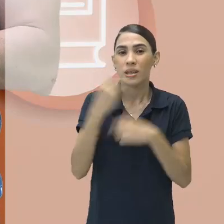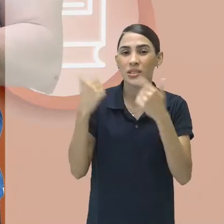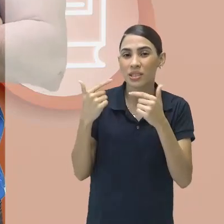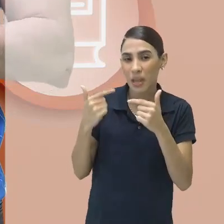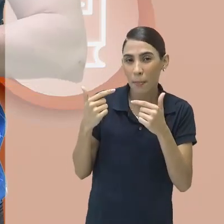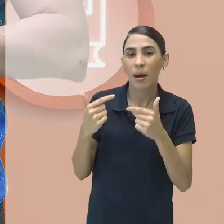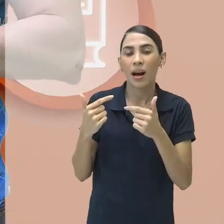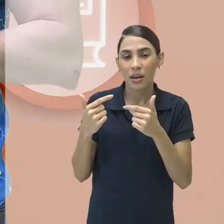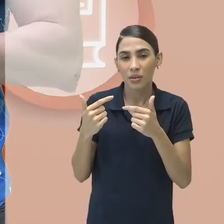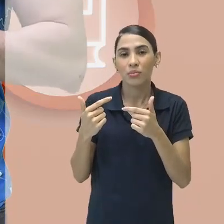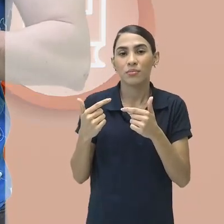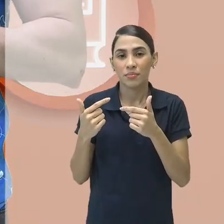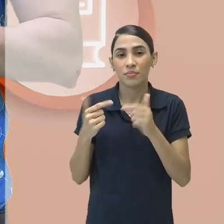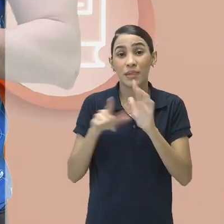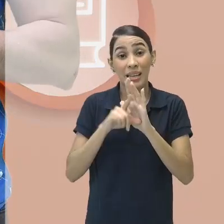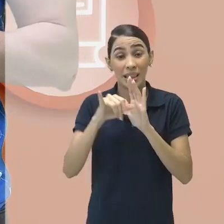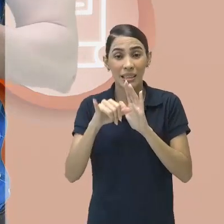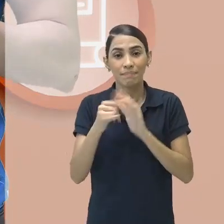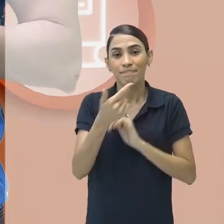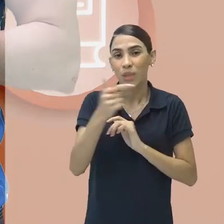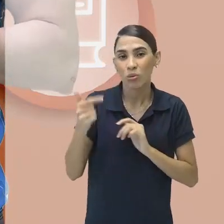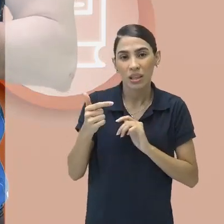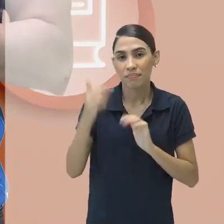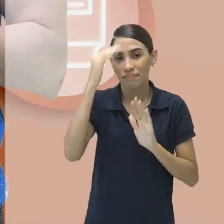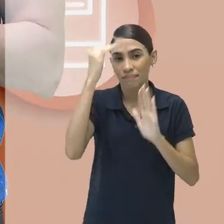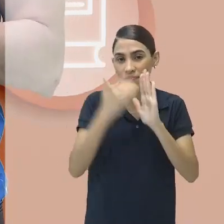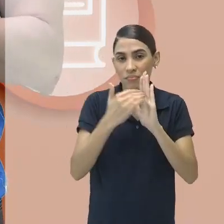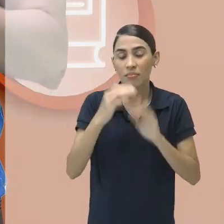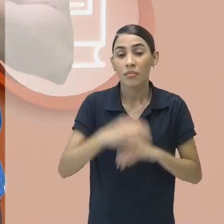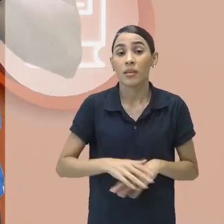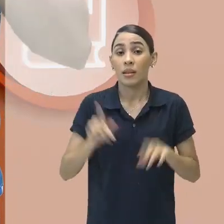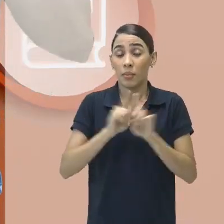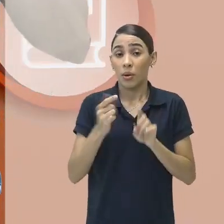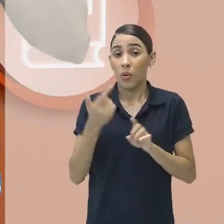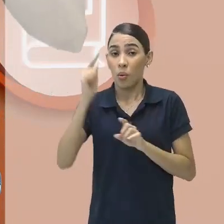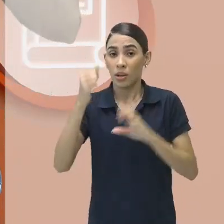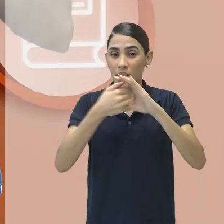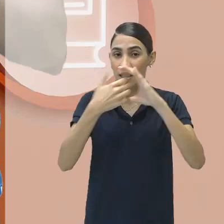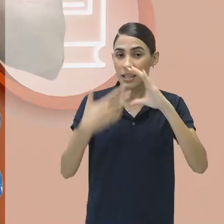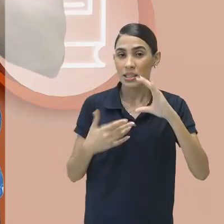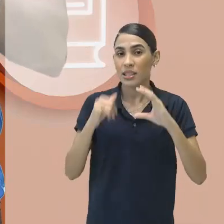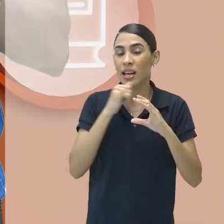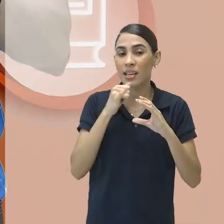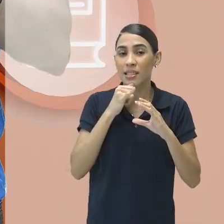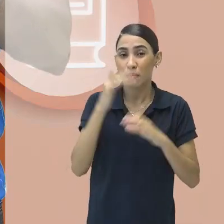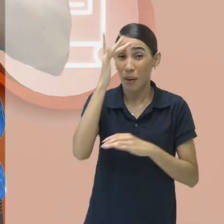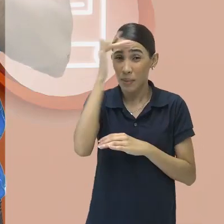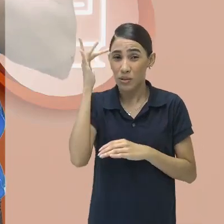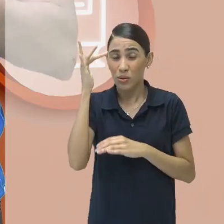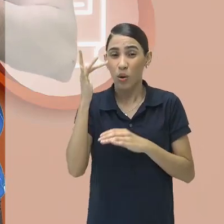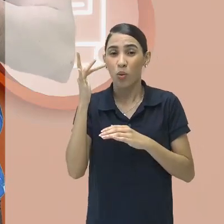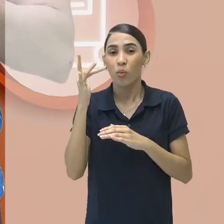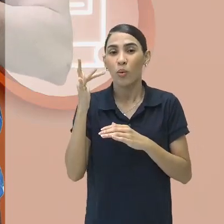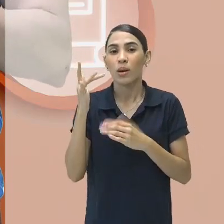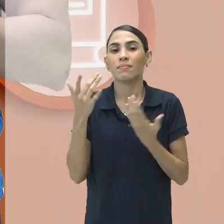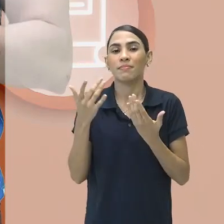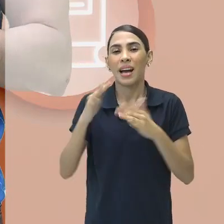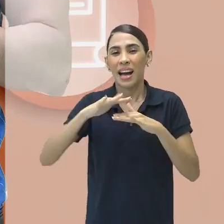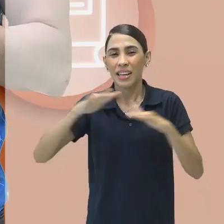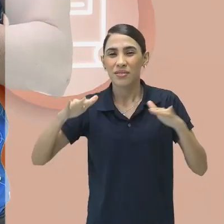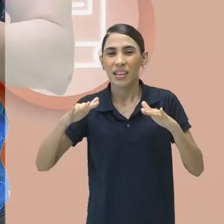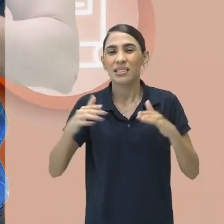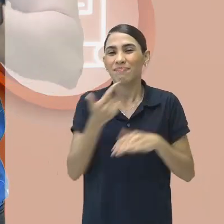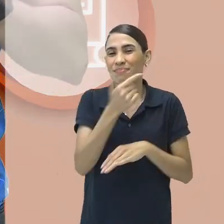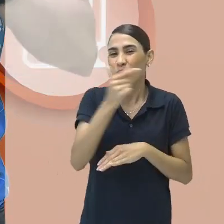está previsto em lei. Outro ponto que eu gostaria de destacar é a sujeição do trabalhador a condições degradantes